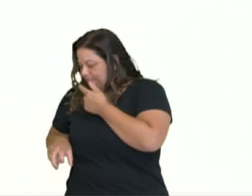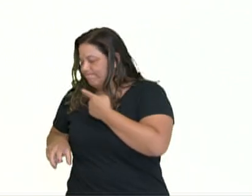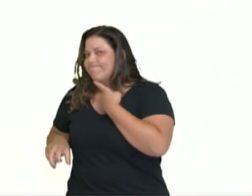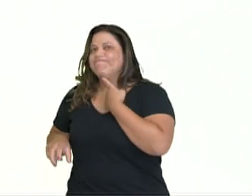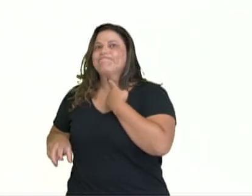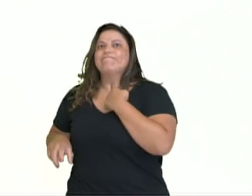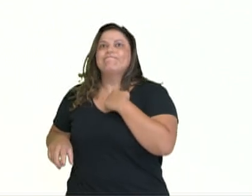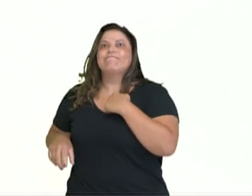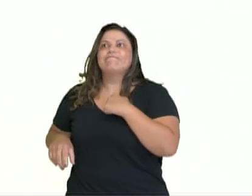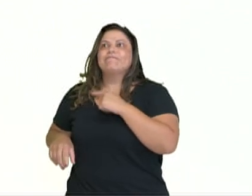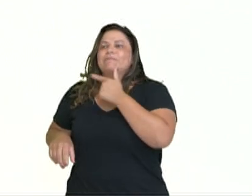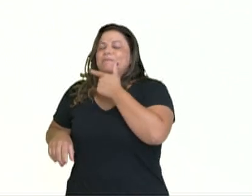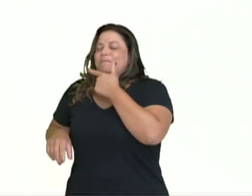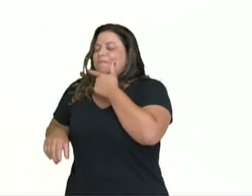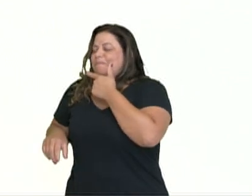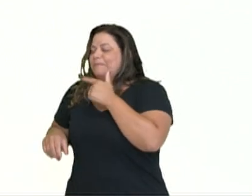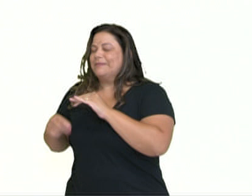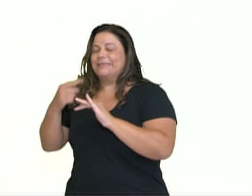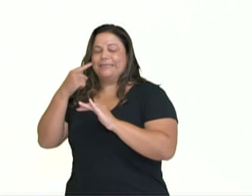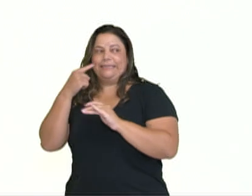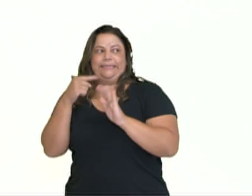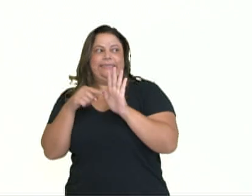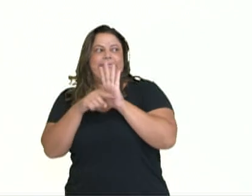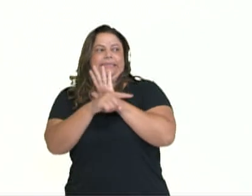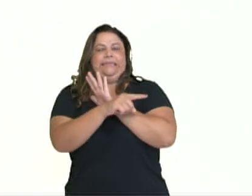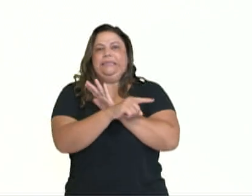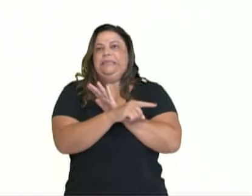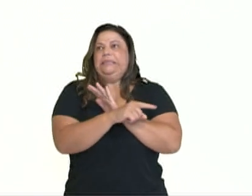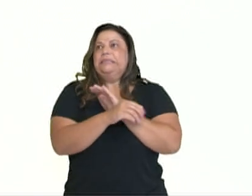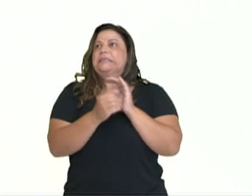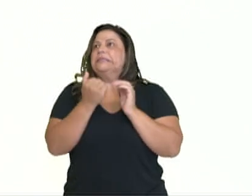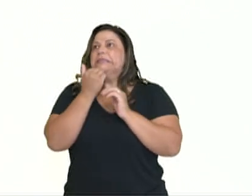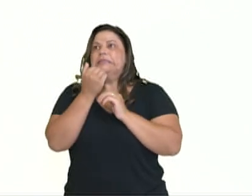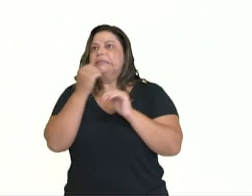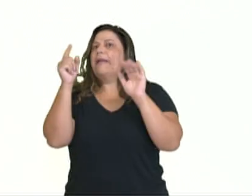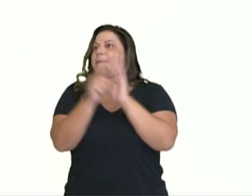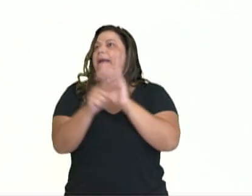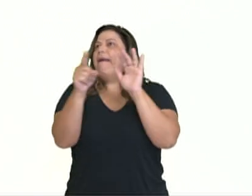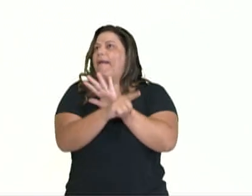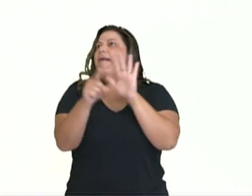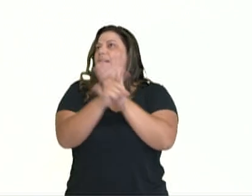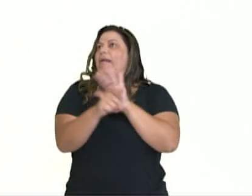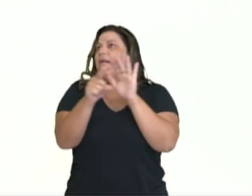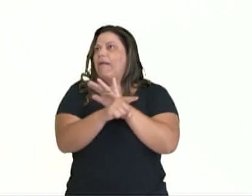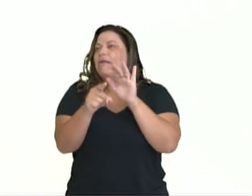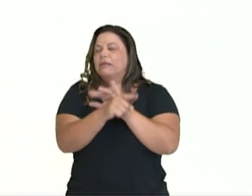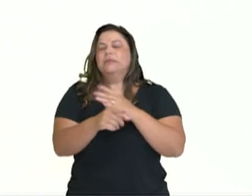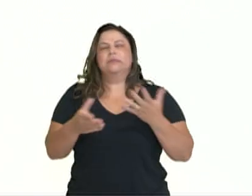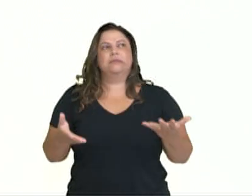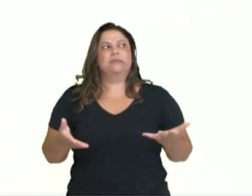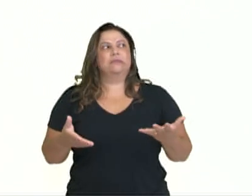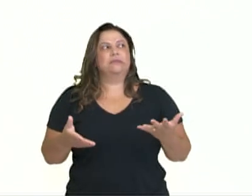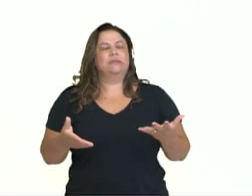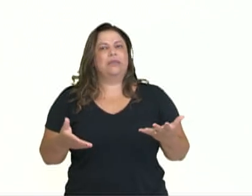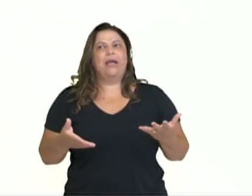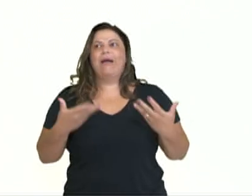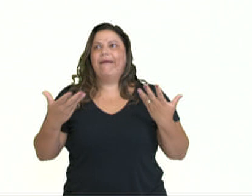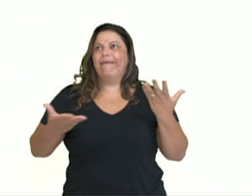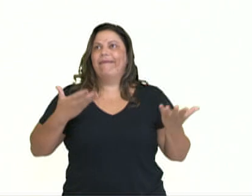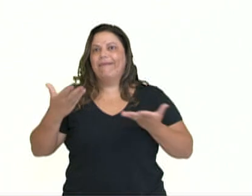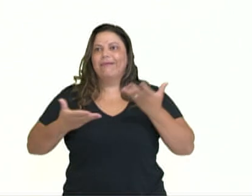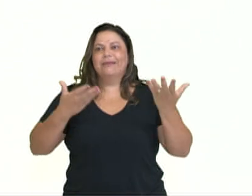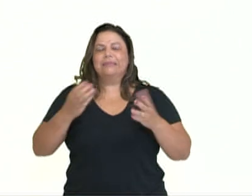uma loucura fazer a primeira pergunta, porque agora não podia mais parar. Ah, aquele sistema de